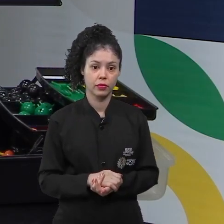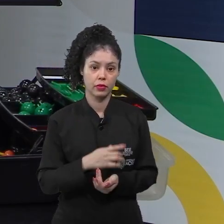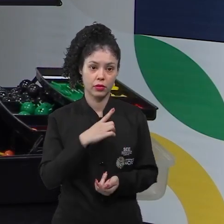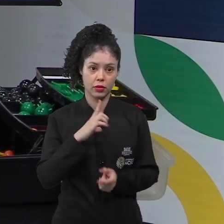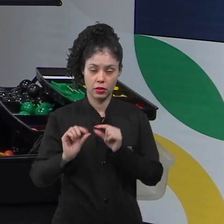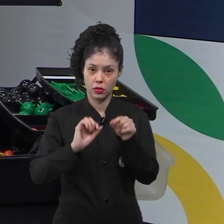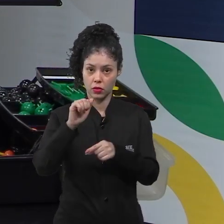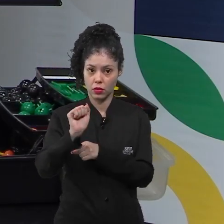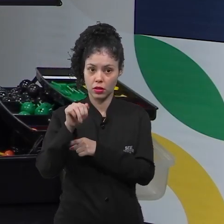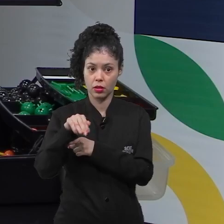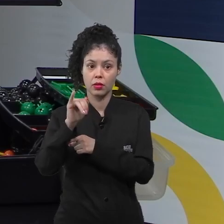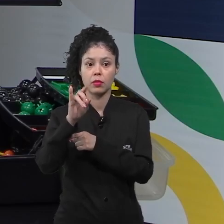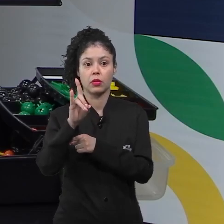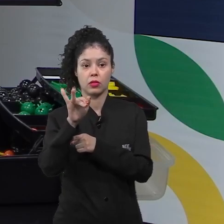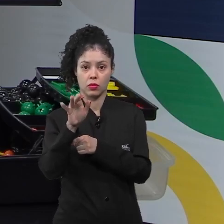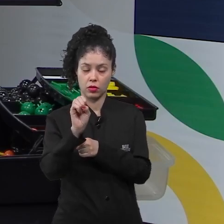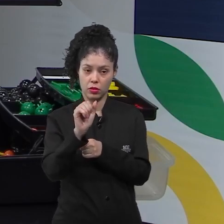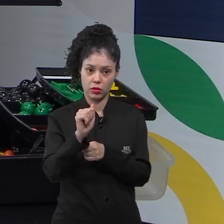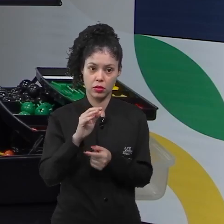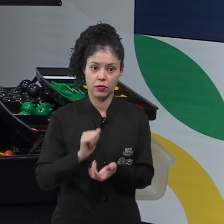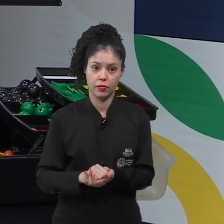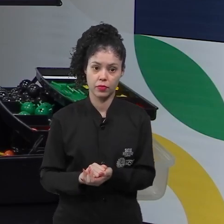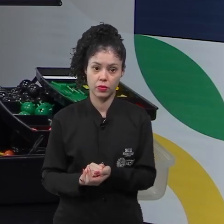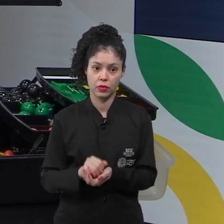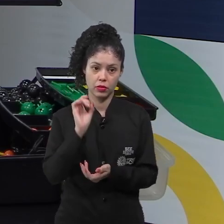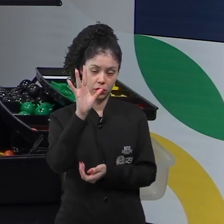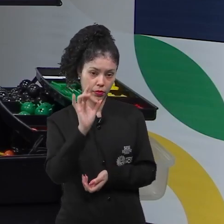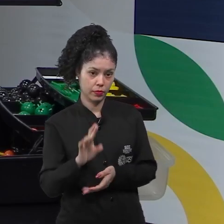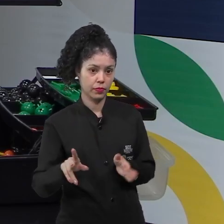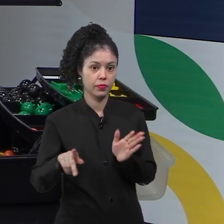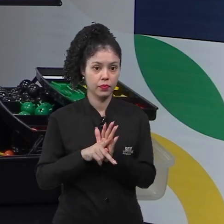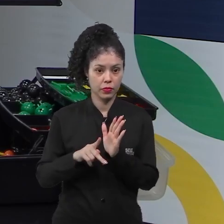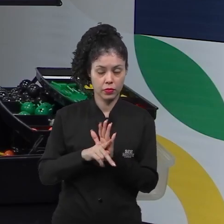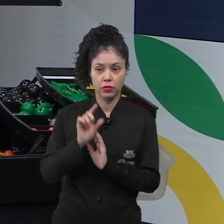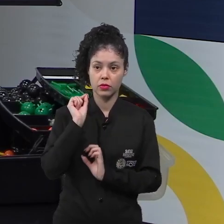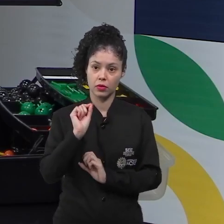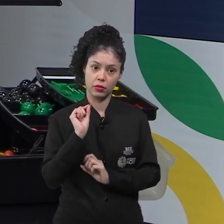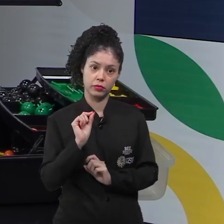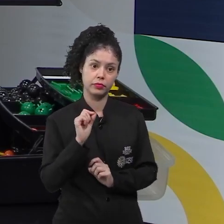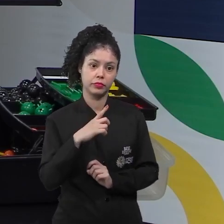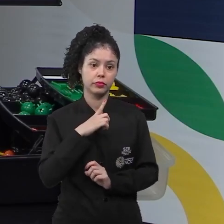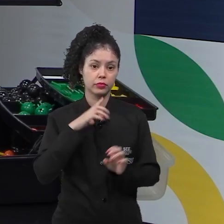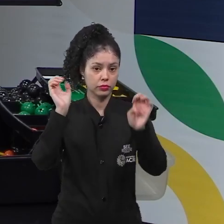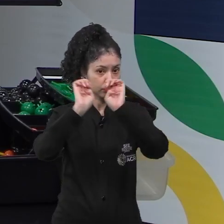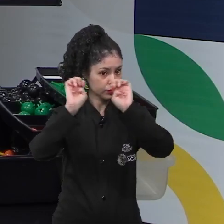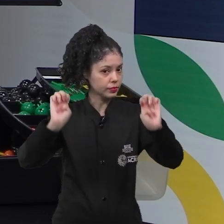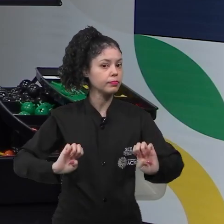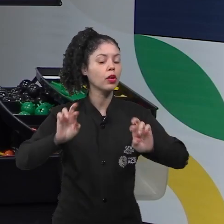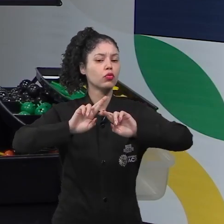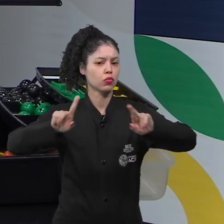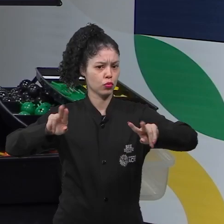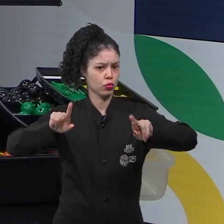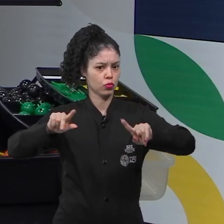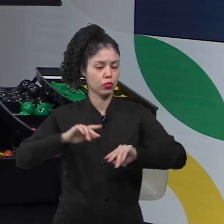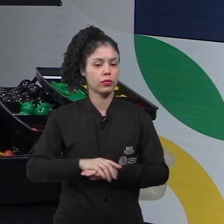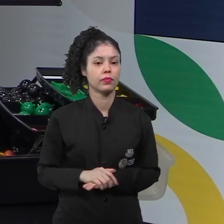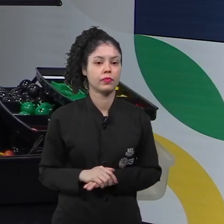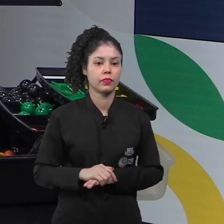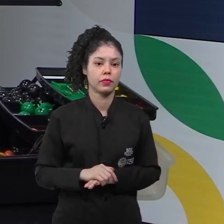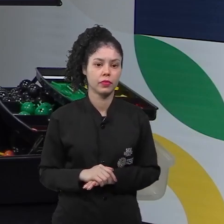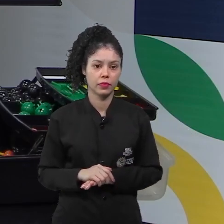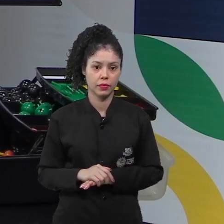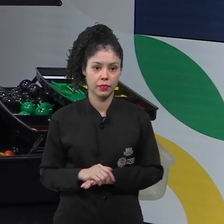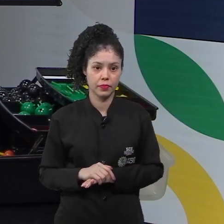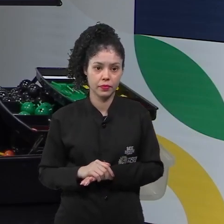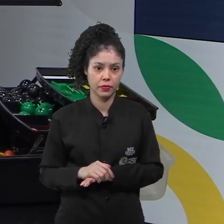o aminoácido, a gente tem 20 aminoácidos, né? E cada um desses aminoácidos vai ter aqui uma estrutura diferente. né? Então, a gente coloca aqui